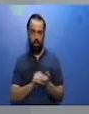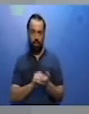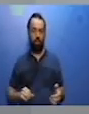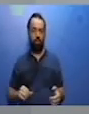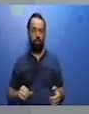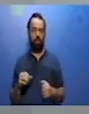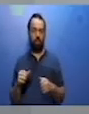fiquem com deus